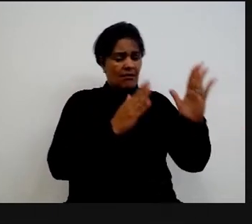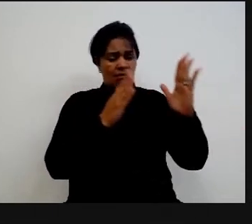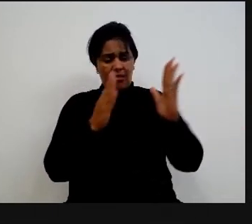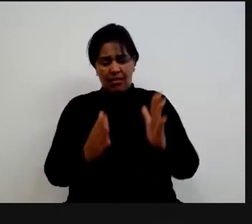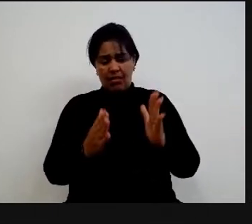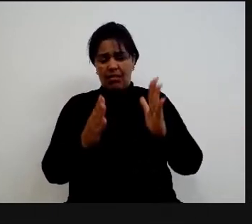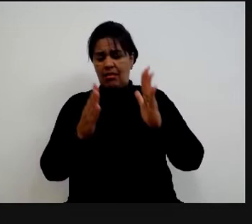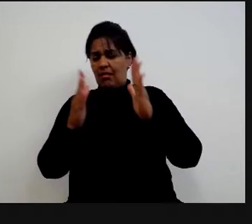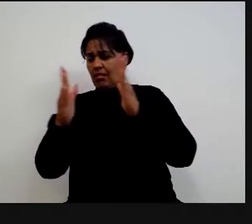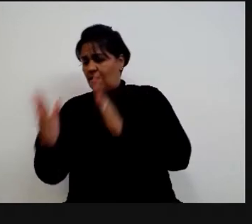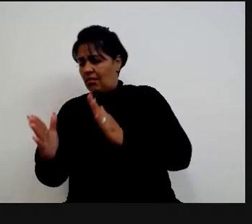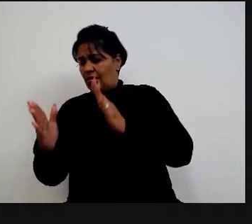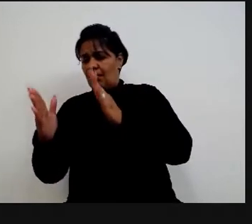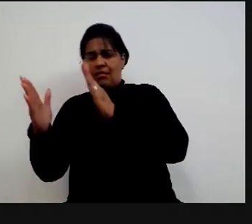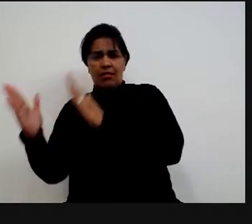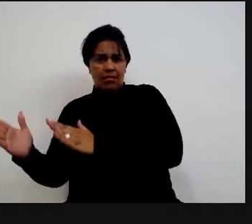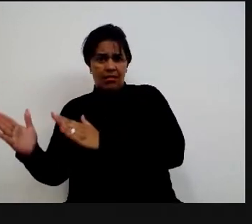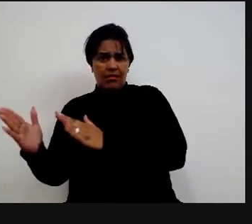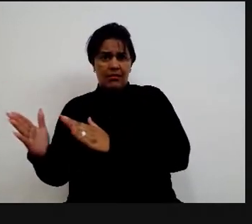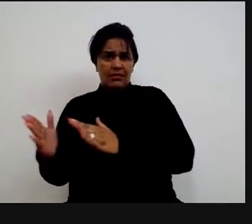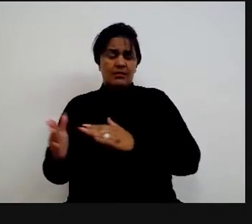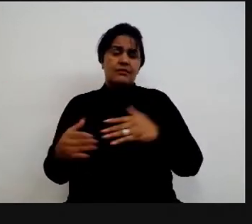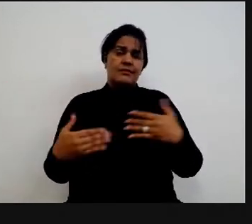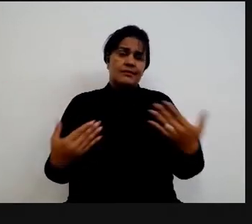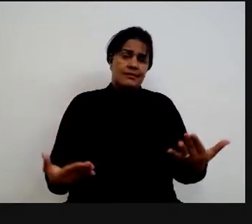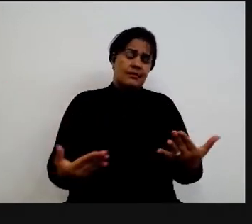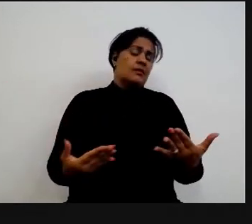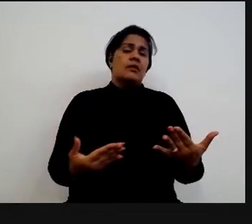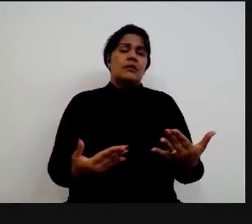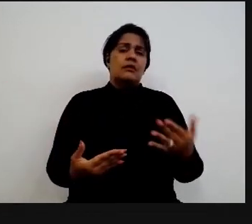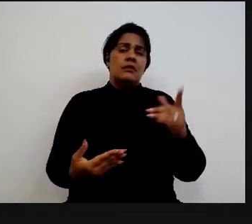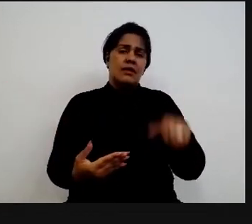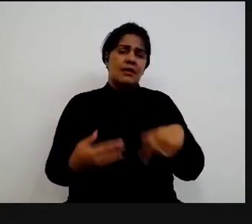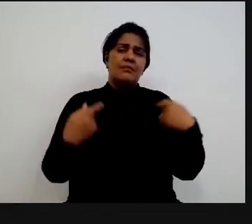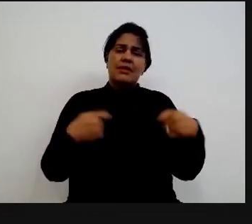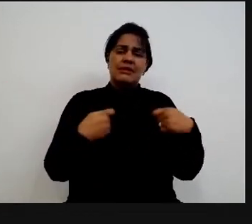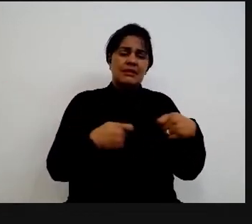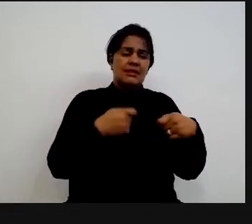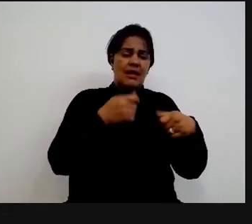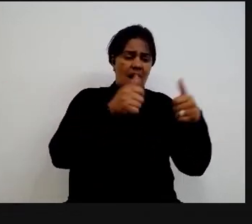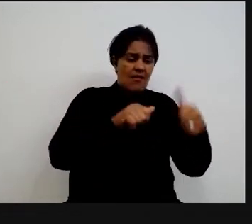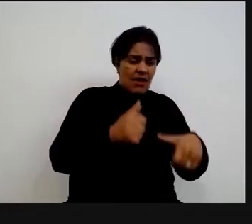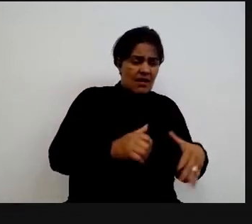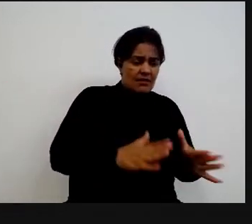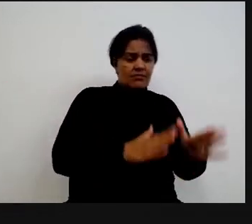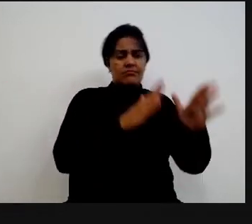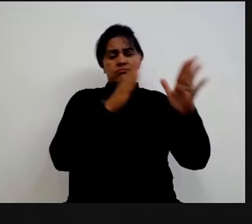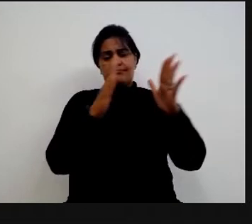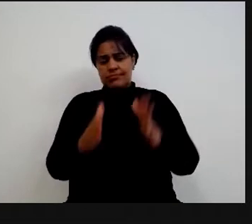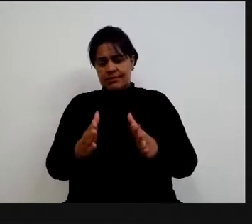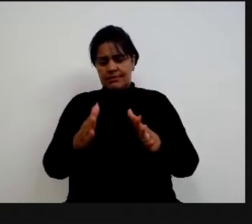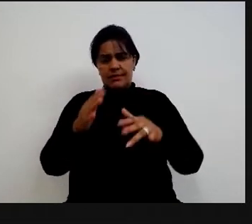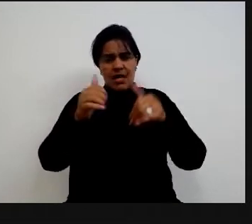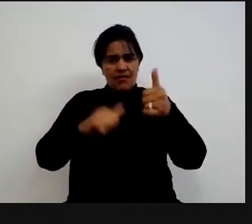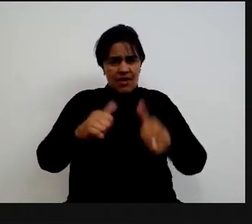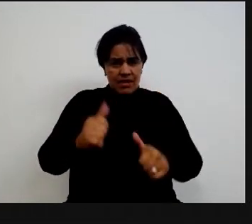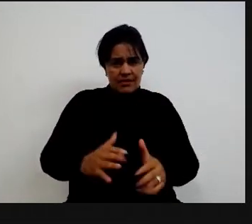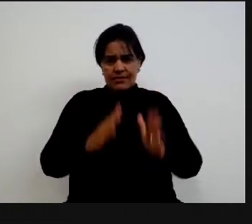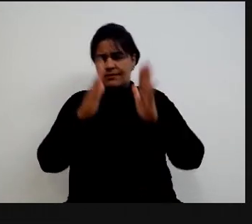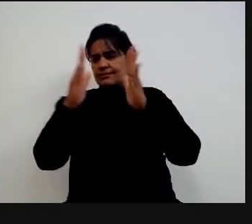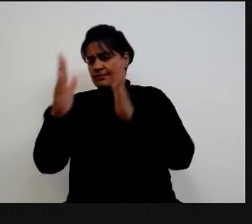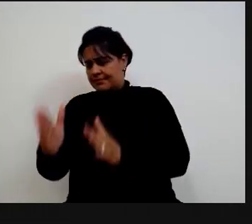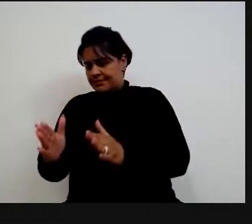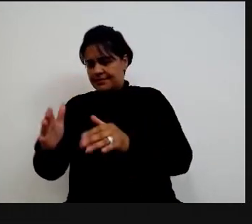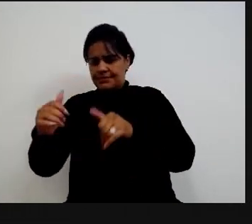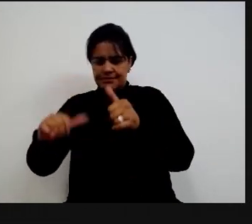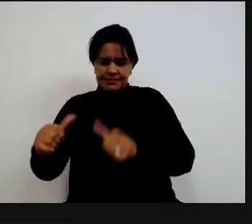uma atividadezinha ali para, né, avançar para a próxima etapa. Então, um dilema pedagógico nosso